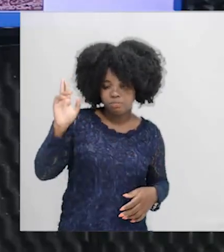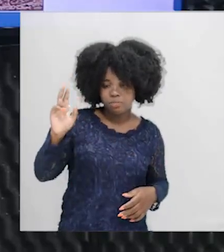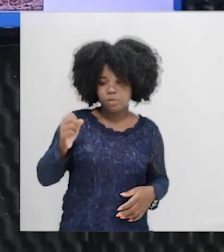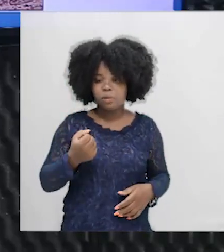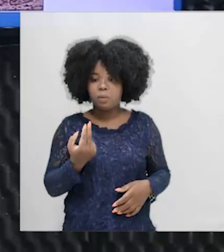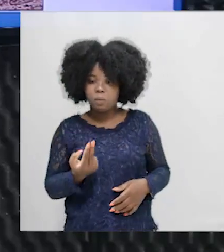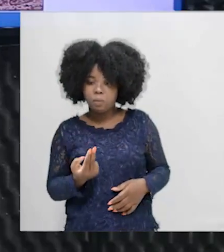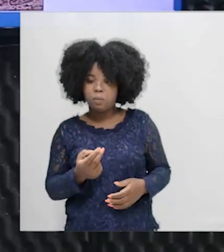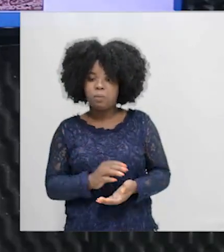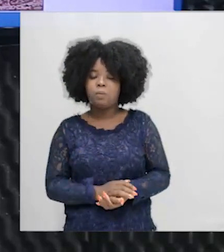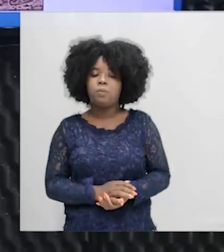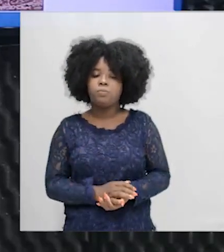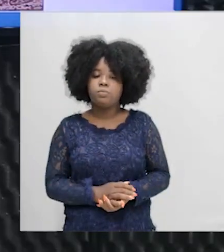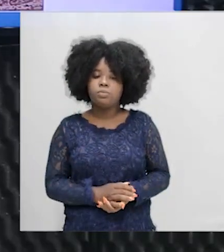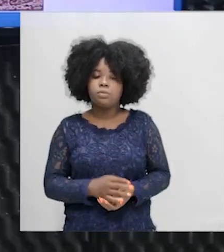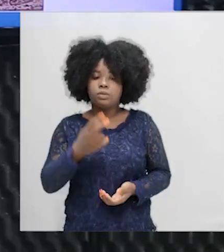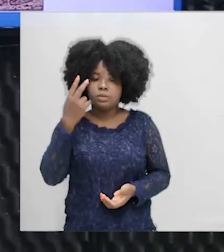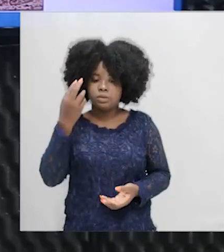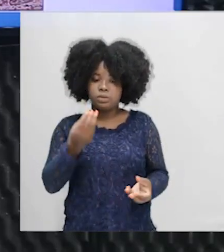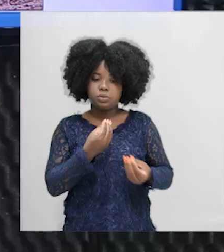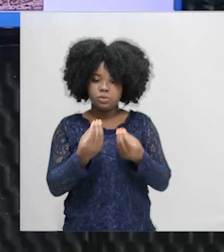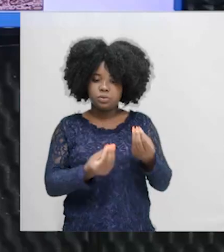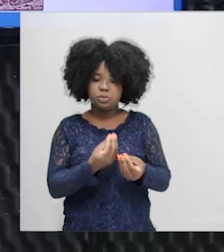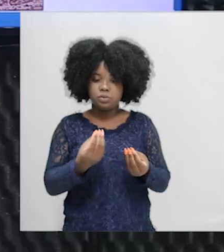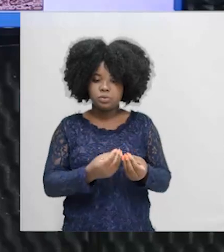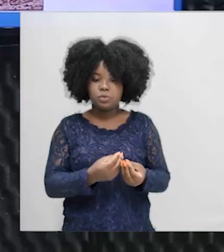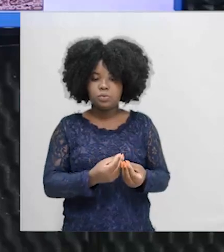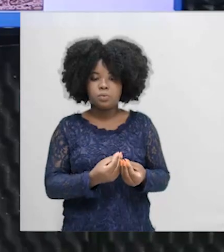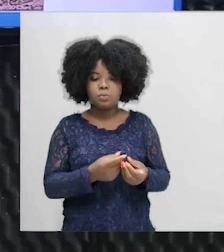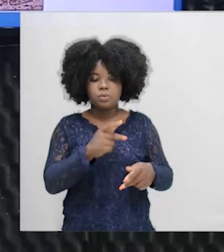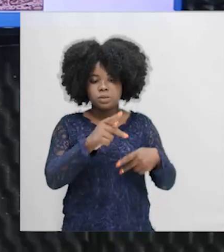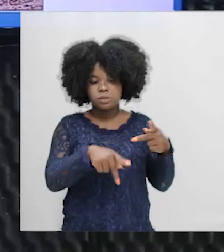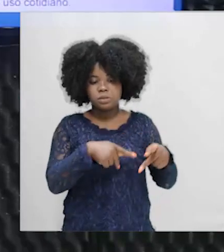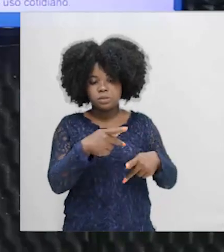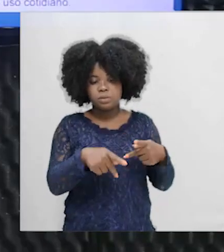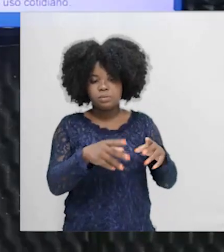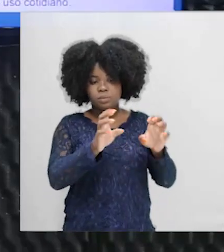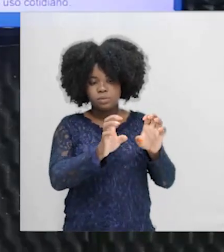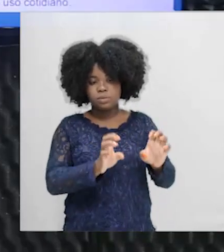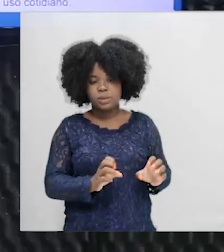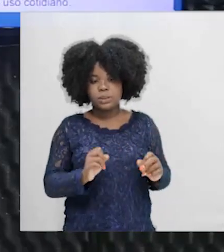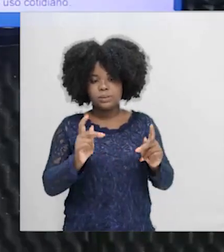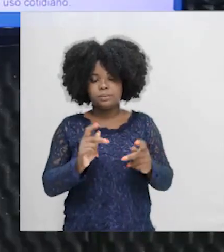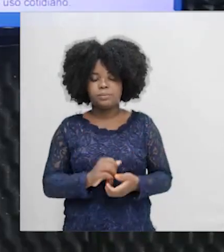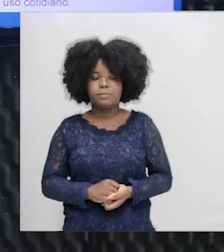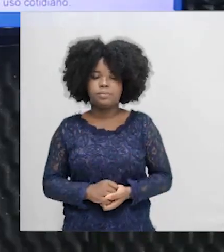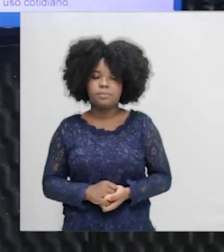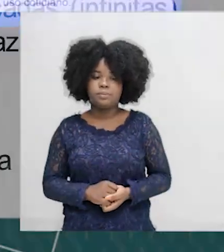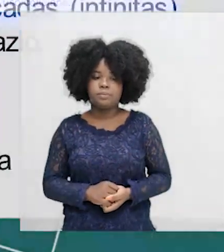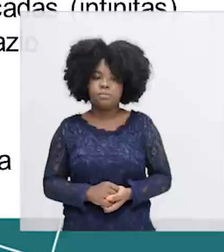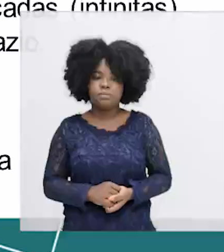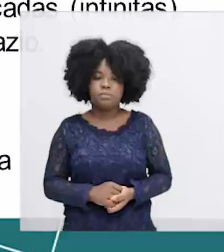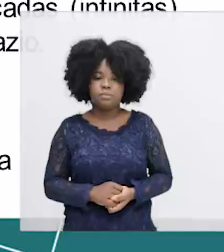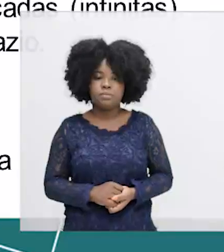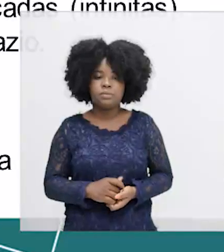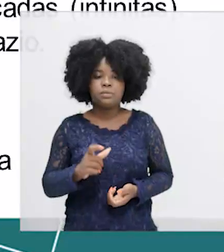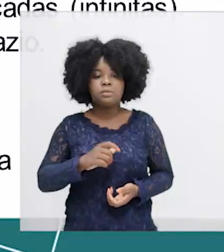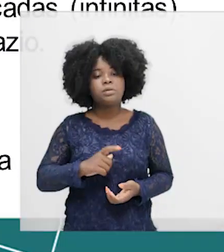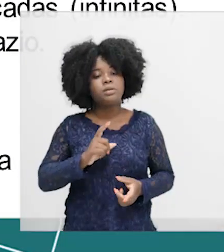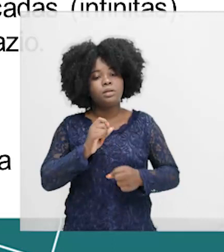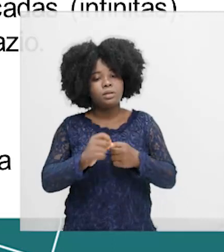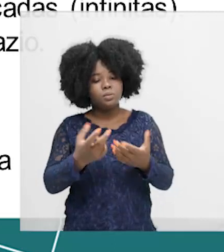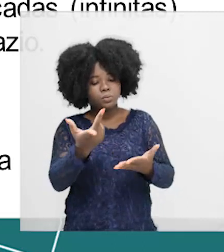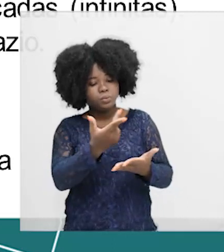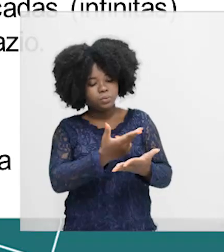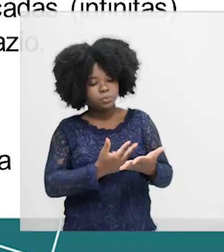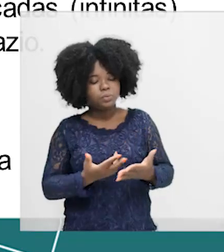à contação de história, de como essas batalhas, de como esse povo, de como essa cultura se desenvolveu, né? Desenhos multicoloridos,